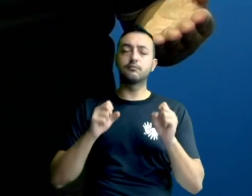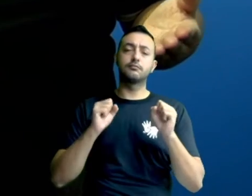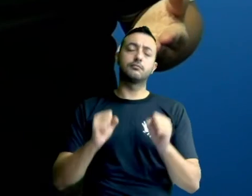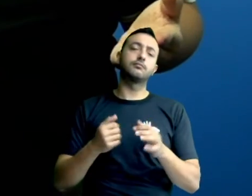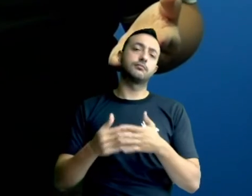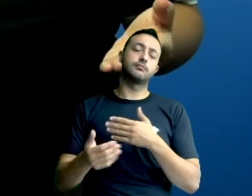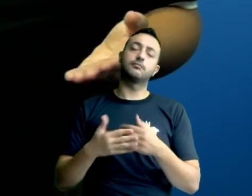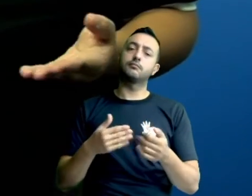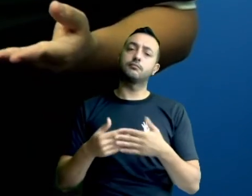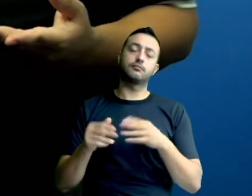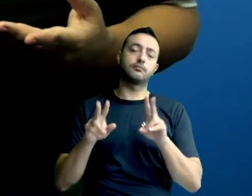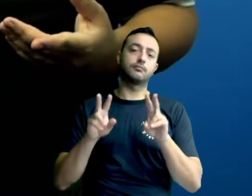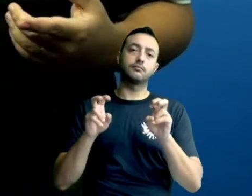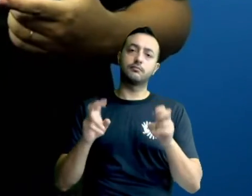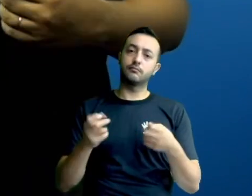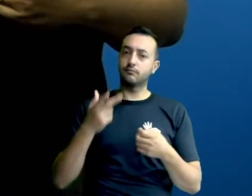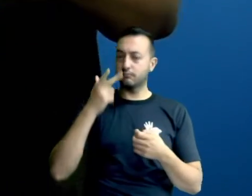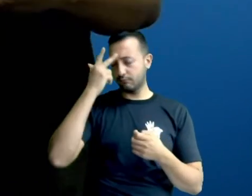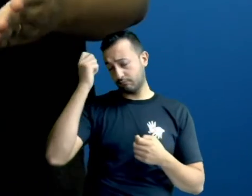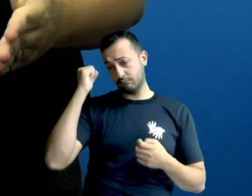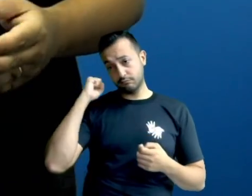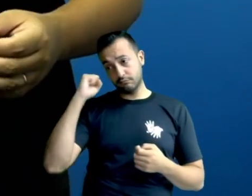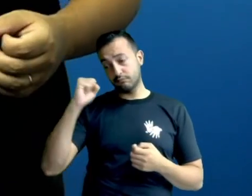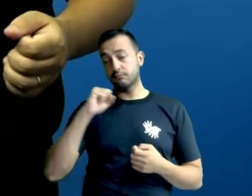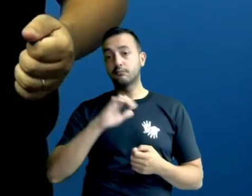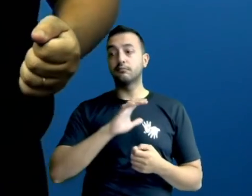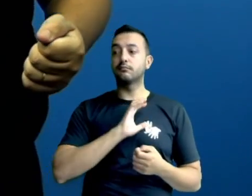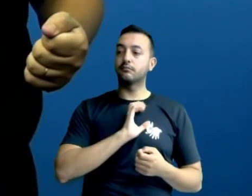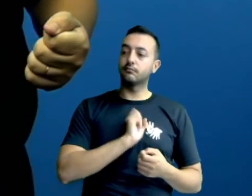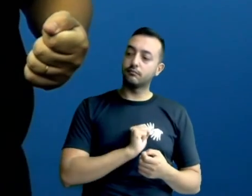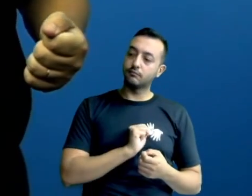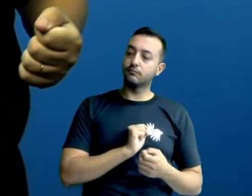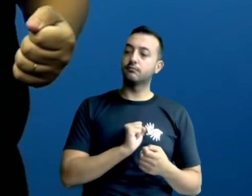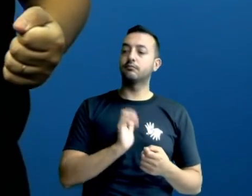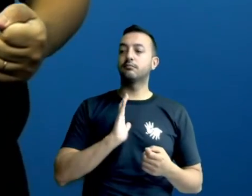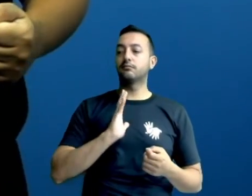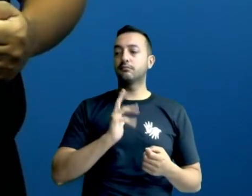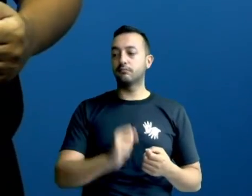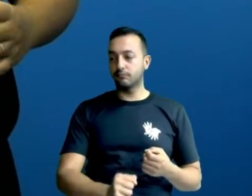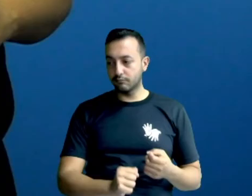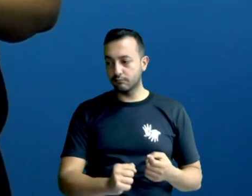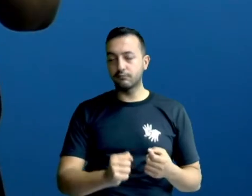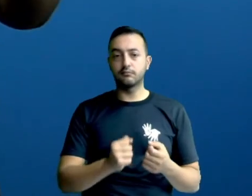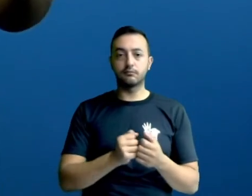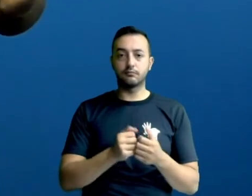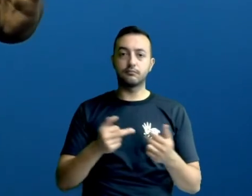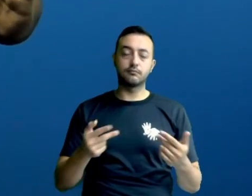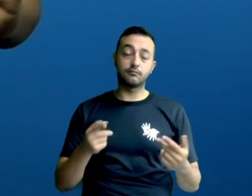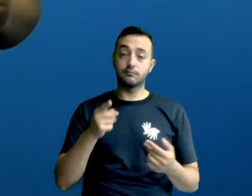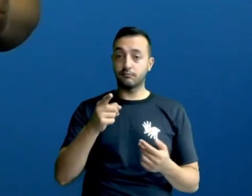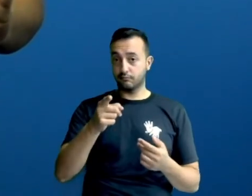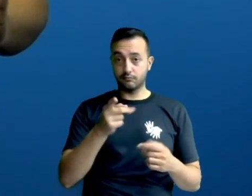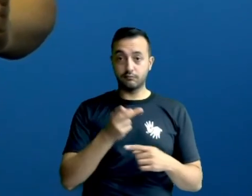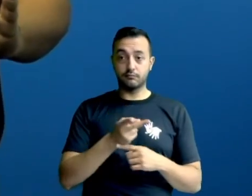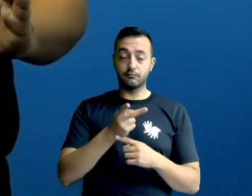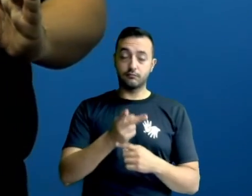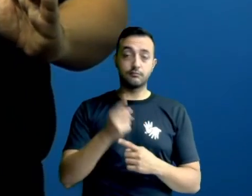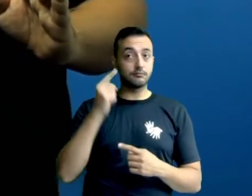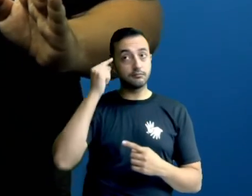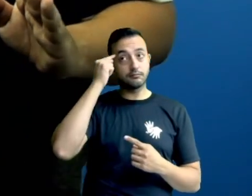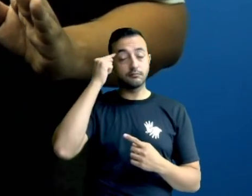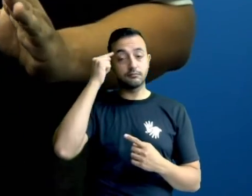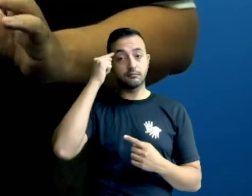qualquer tema que você, um herói, um amor, uma aventura, Ou seja, primeiro você vai buscar aquela